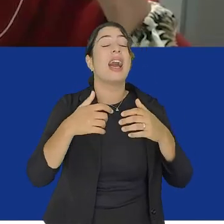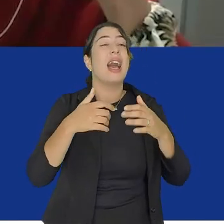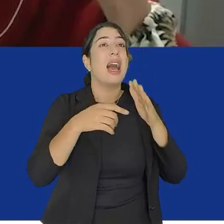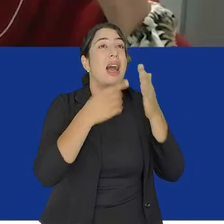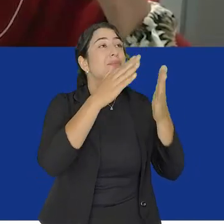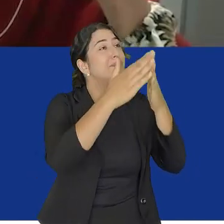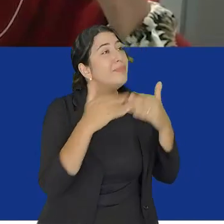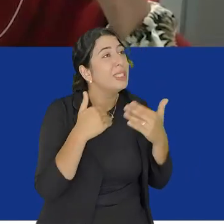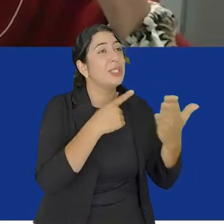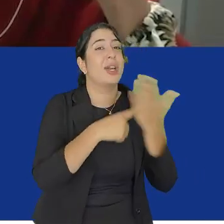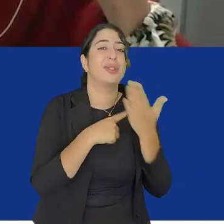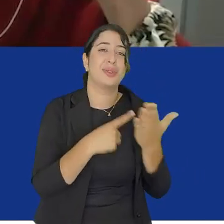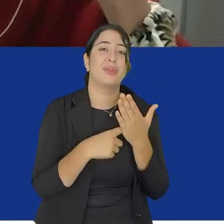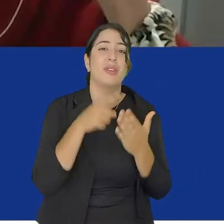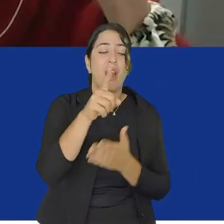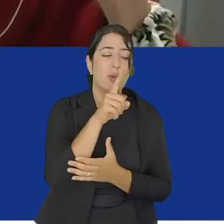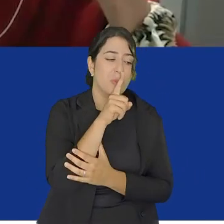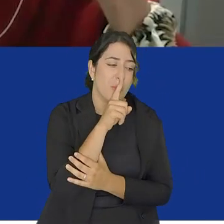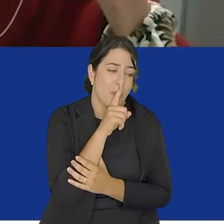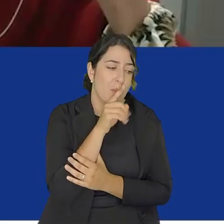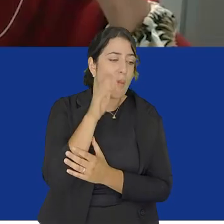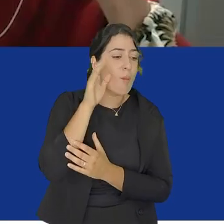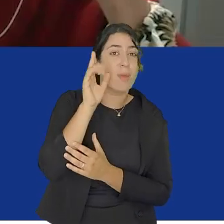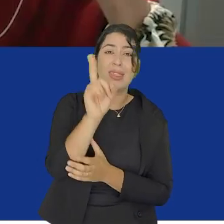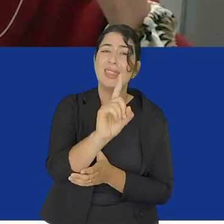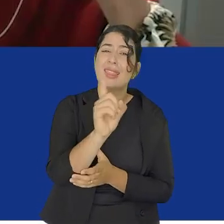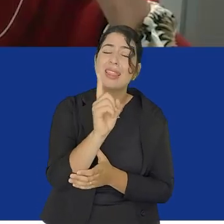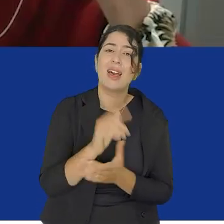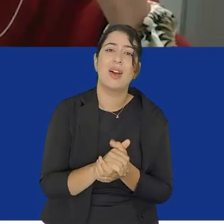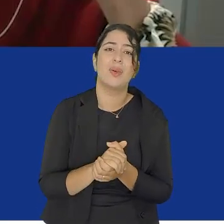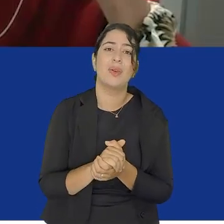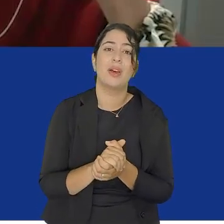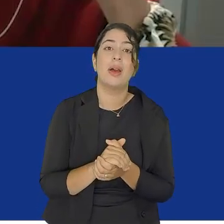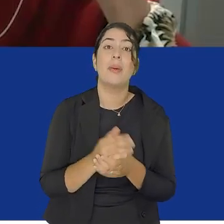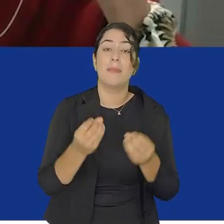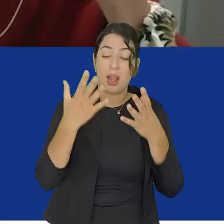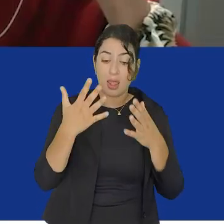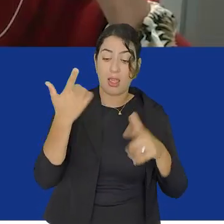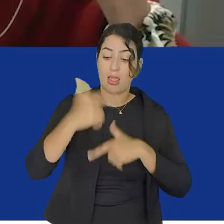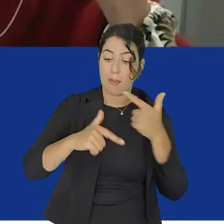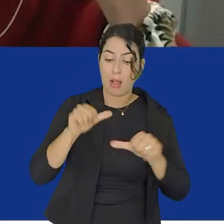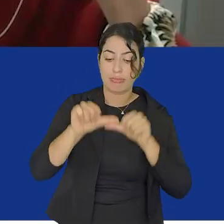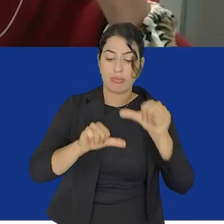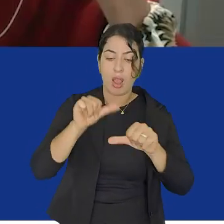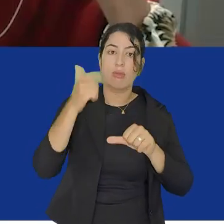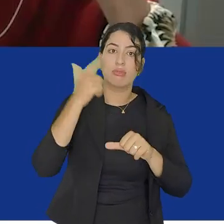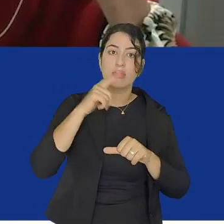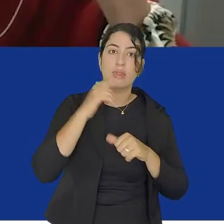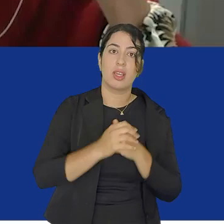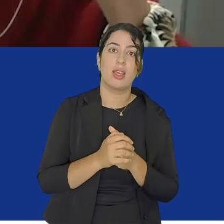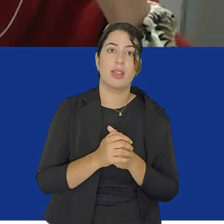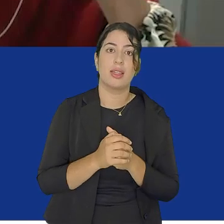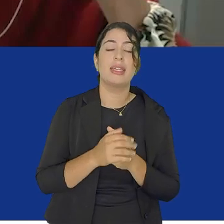Peça ajuda para que a gente possa transformar essa condição de trabalho, que provavelmente não é só sua. Outras